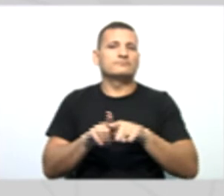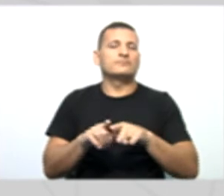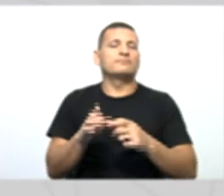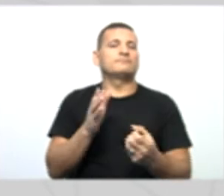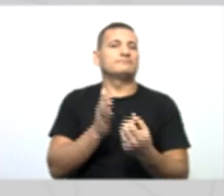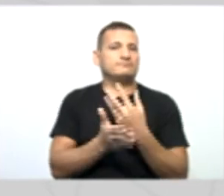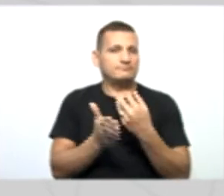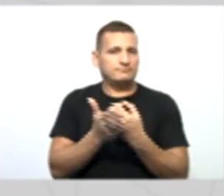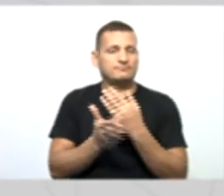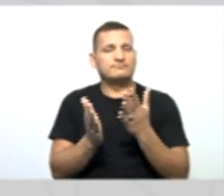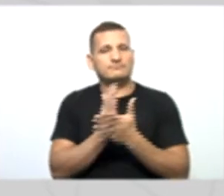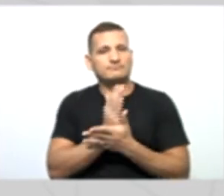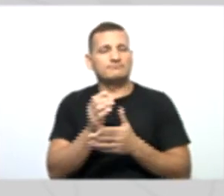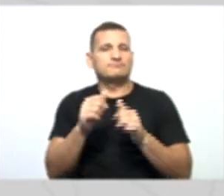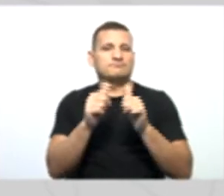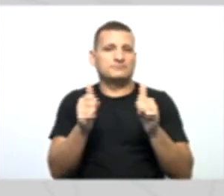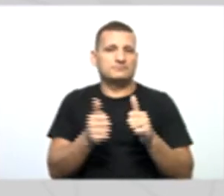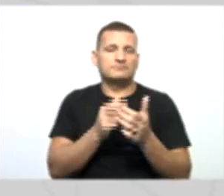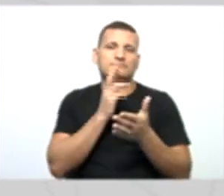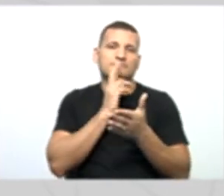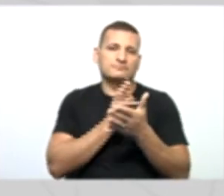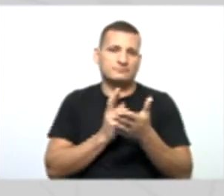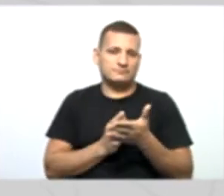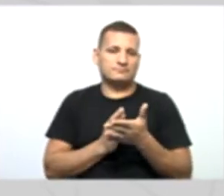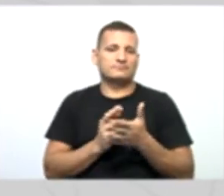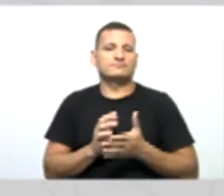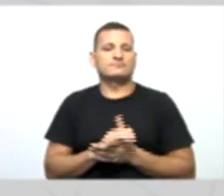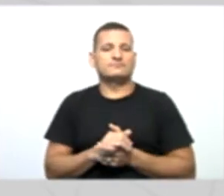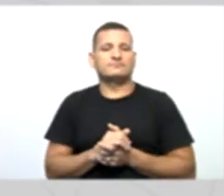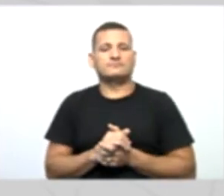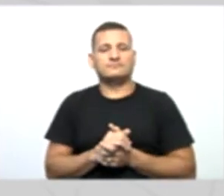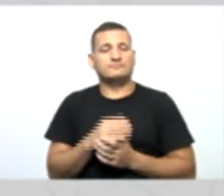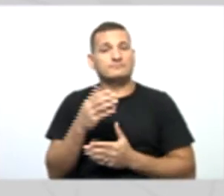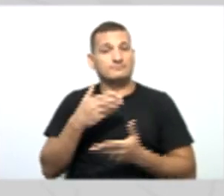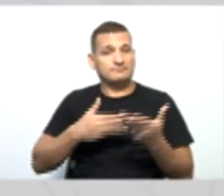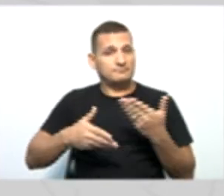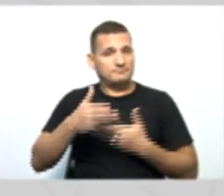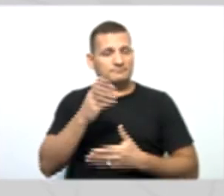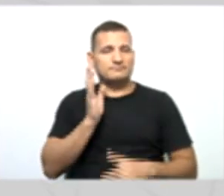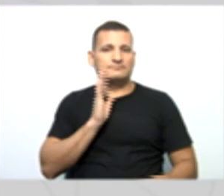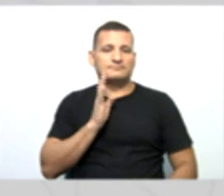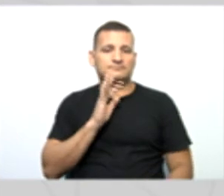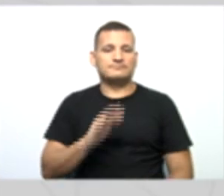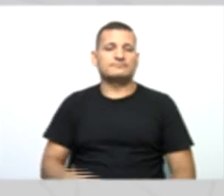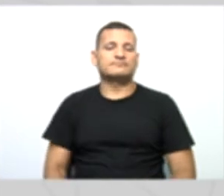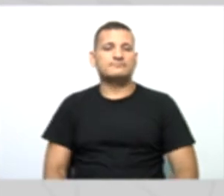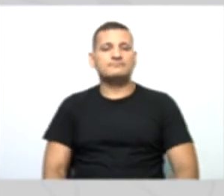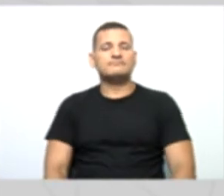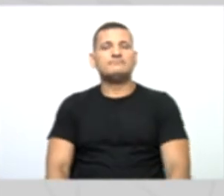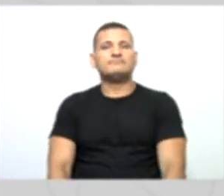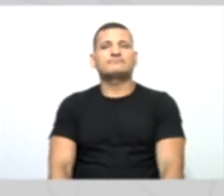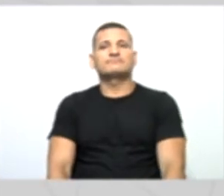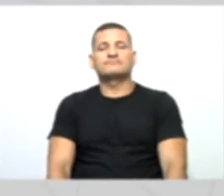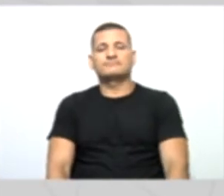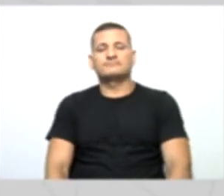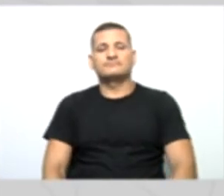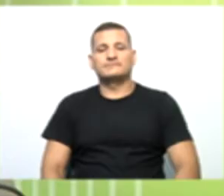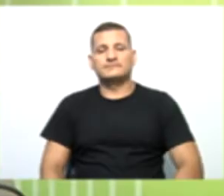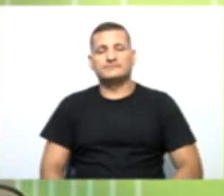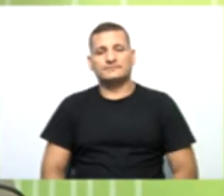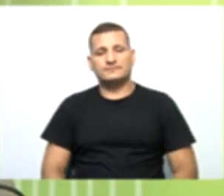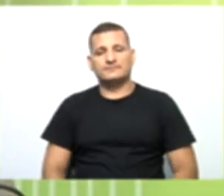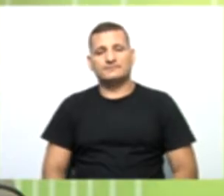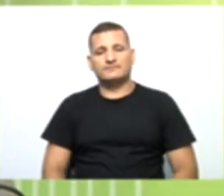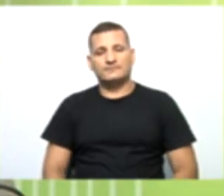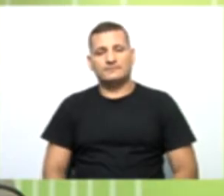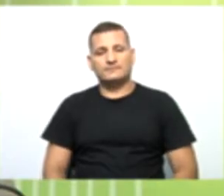deles respondendo as atividades, todas as questões assim, que houve essa interação bem legal. Muito bacana. Pessoal, enquanto a